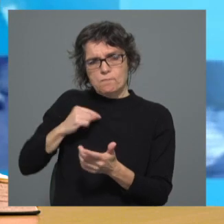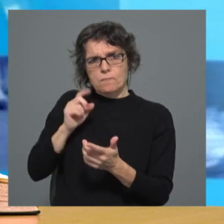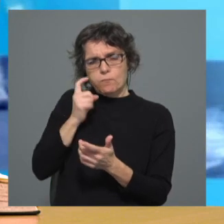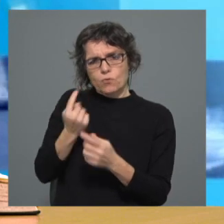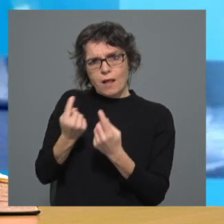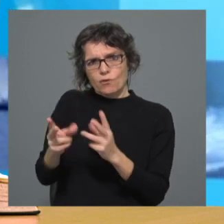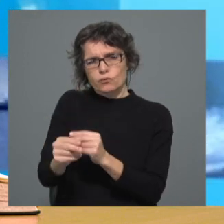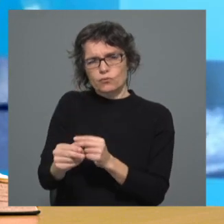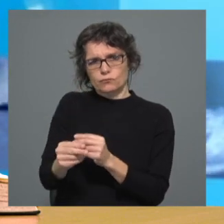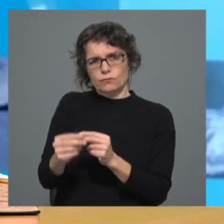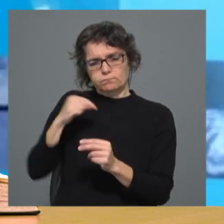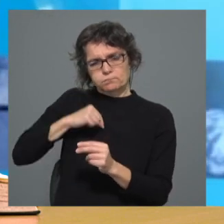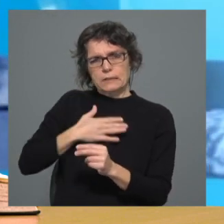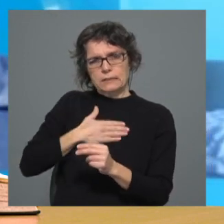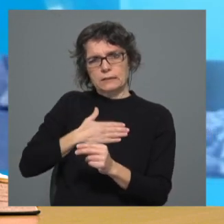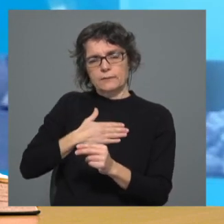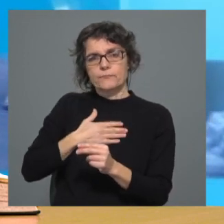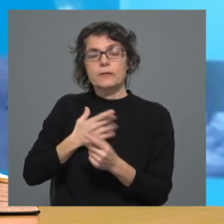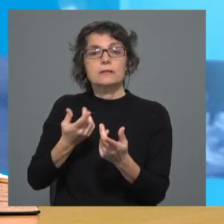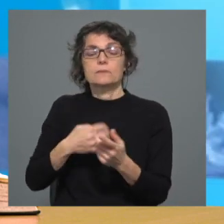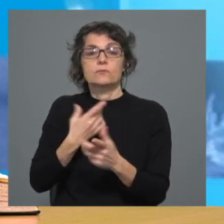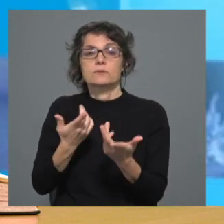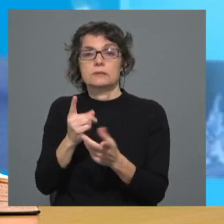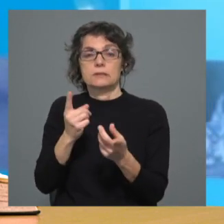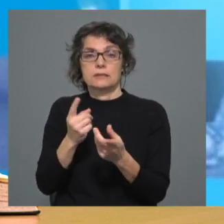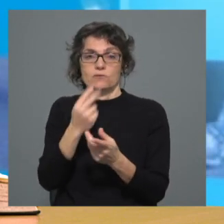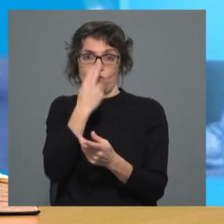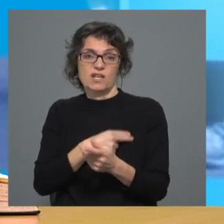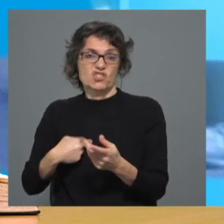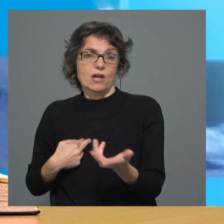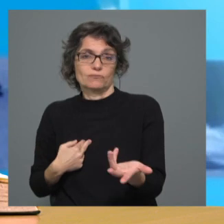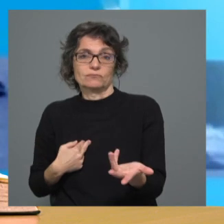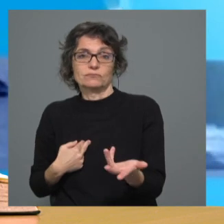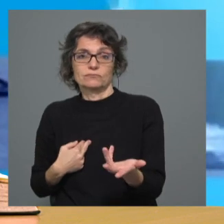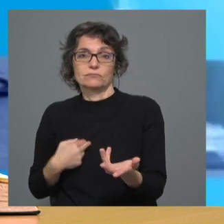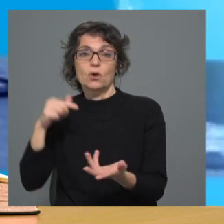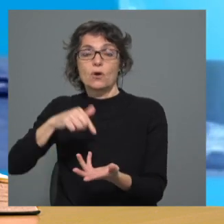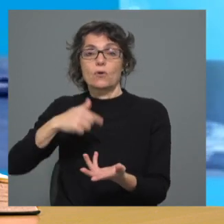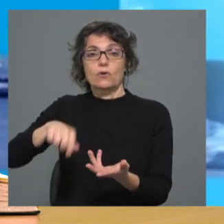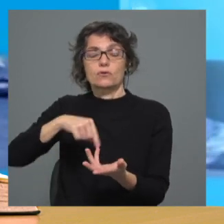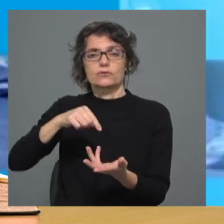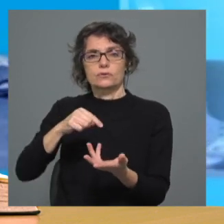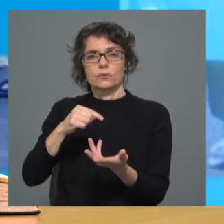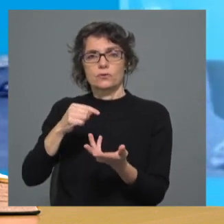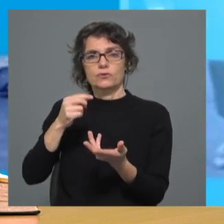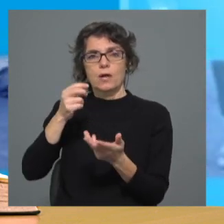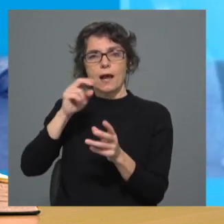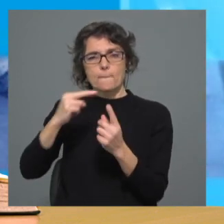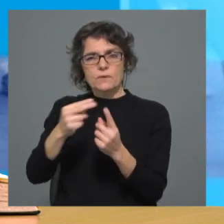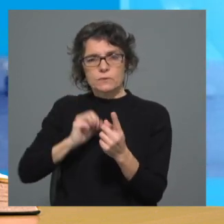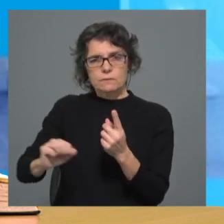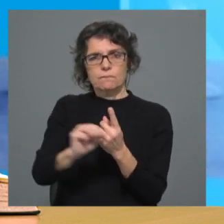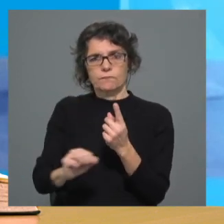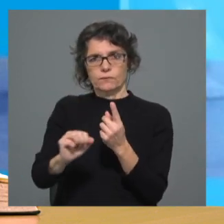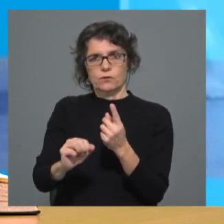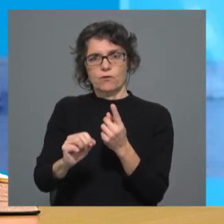E o seguir é aquilo que define a identidade cristã. Nós hoje temos uma concepção, porventura, muita